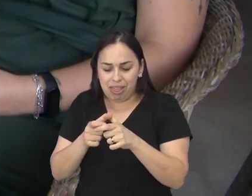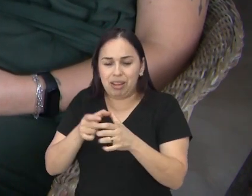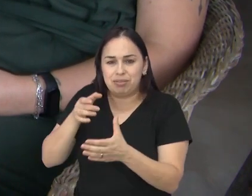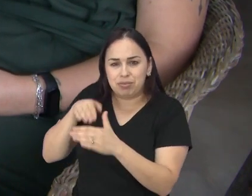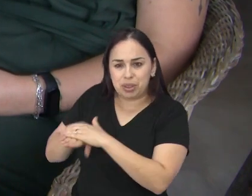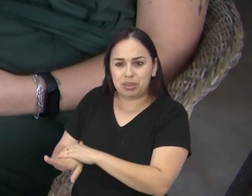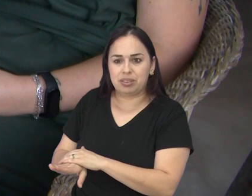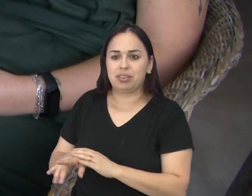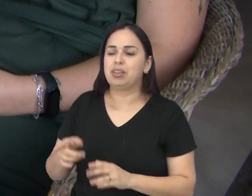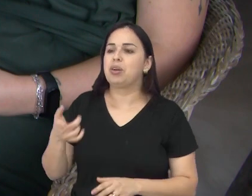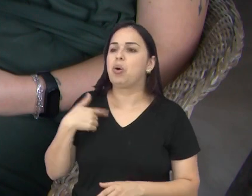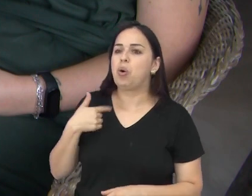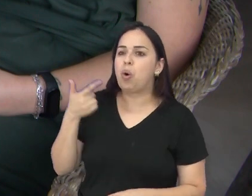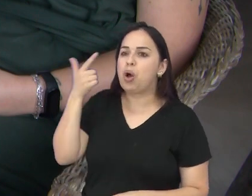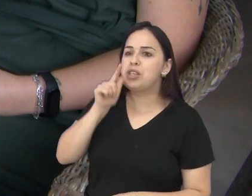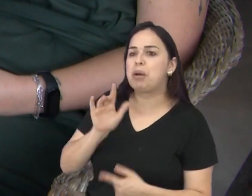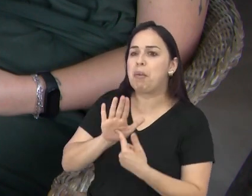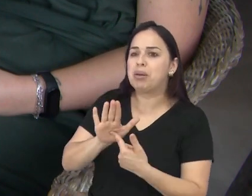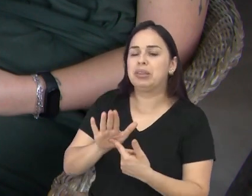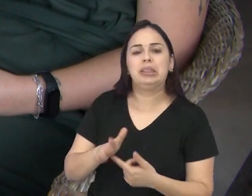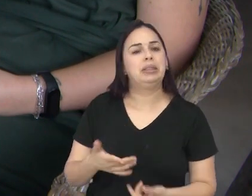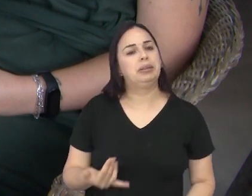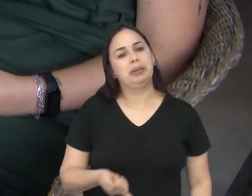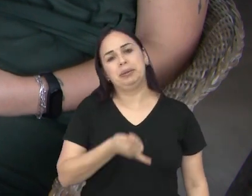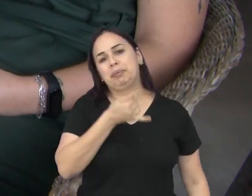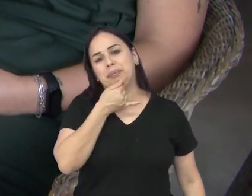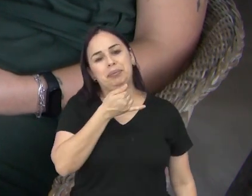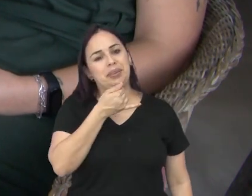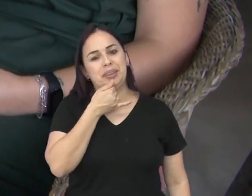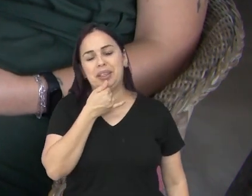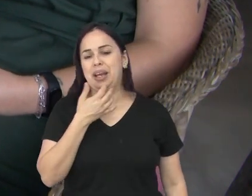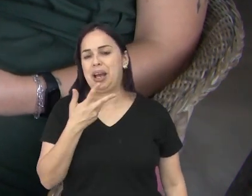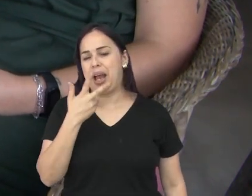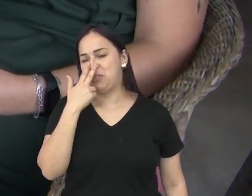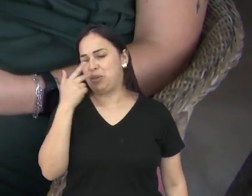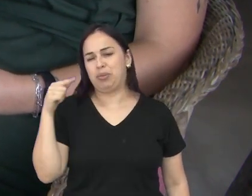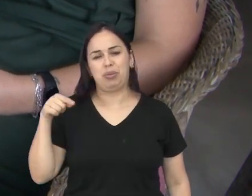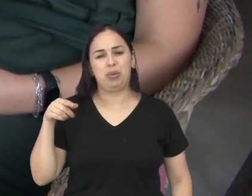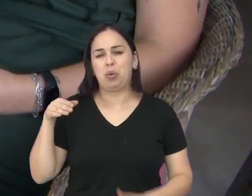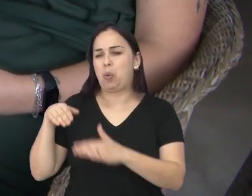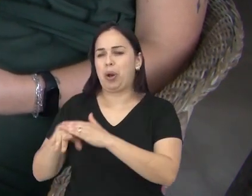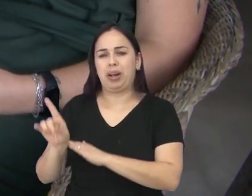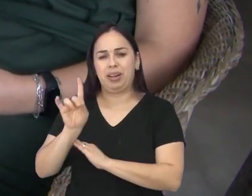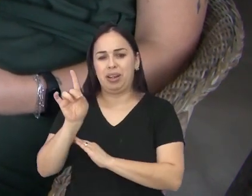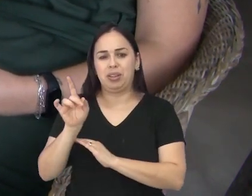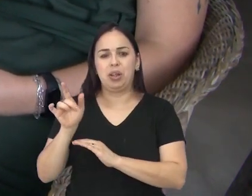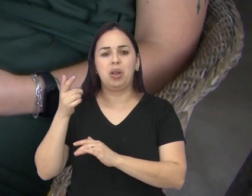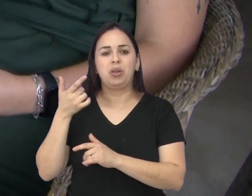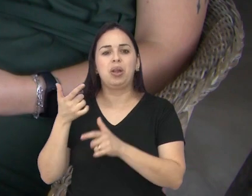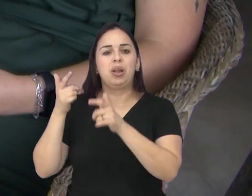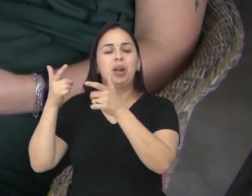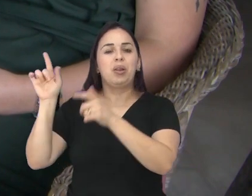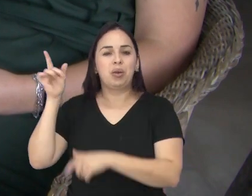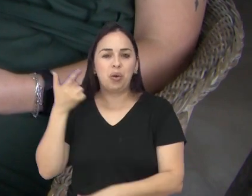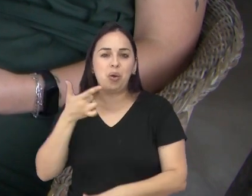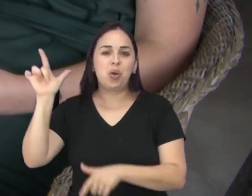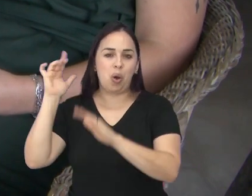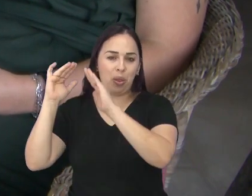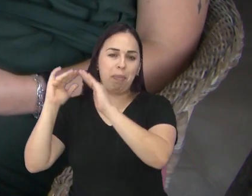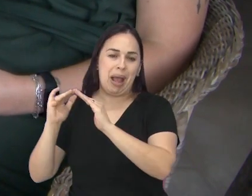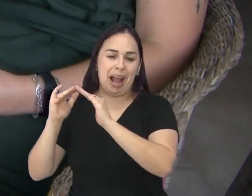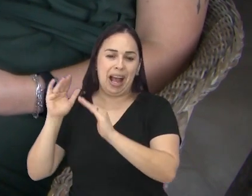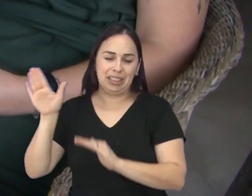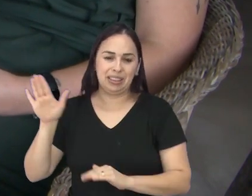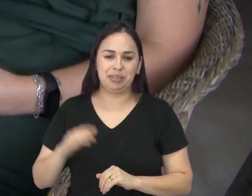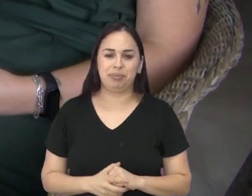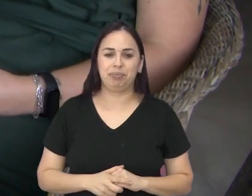gravura. Consegue aí para mostrar pra gente? Infelizmente não, acho que ela não está aqui. Não tá por aqui. Mas Ela tudo tá, bem, a gente ela vai tá lá mostrar em casa, seria